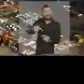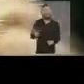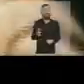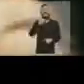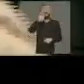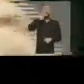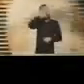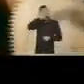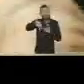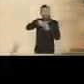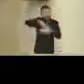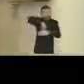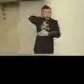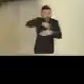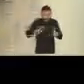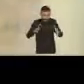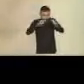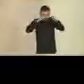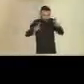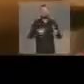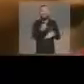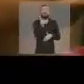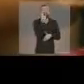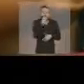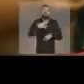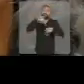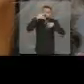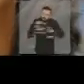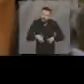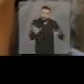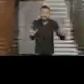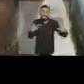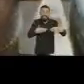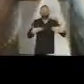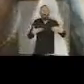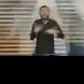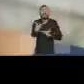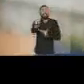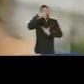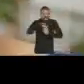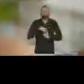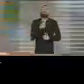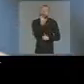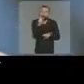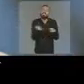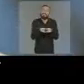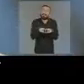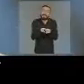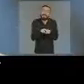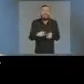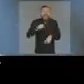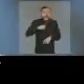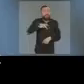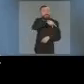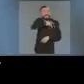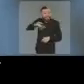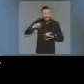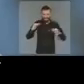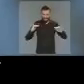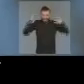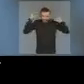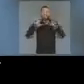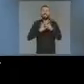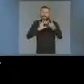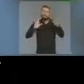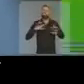e a gasolina. O gás de cozinha terá preço justo e será item da cesta básica. É assim que um presidente de um